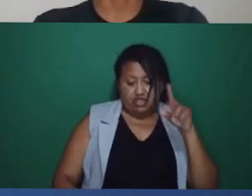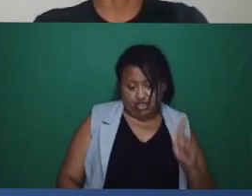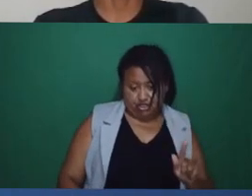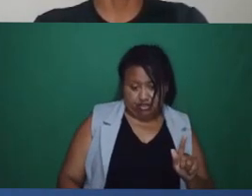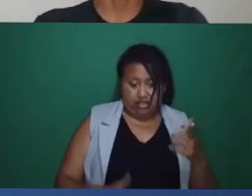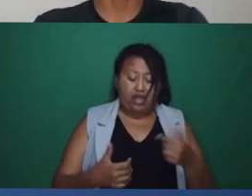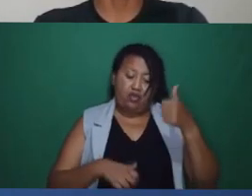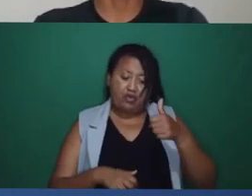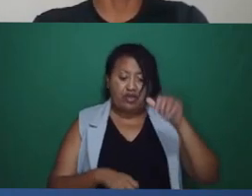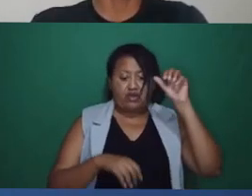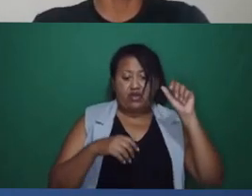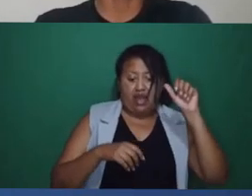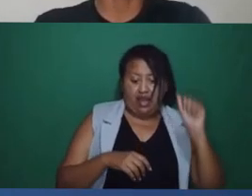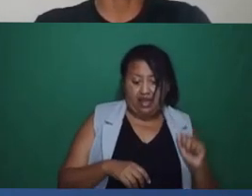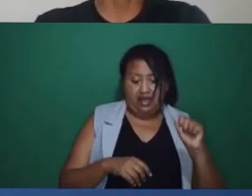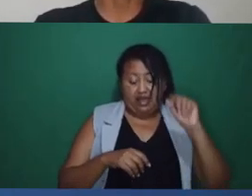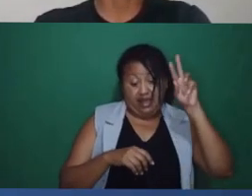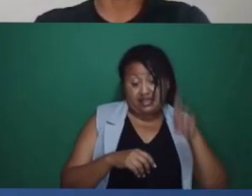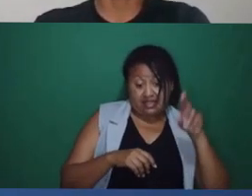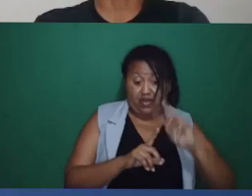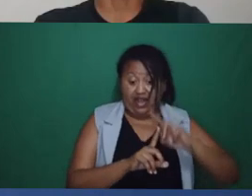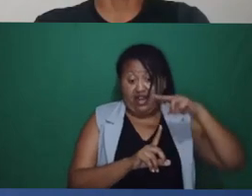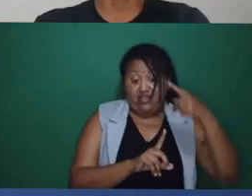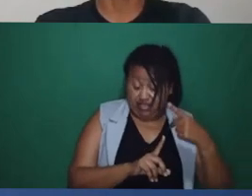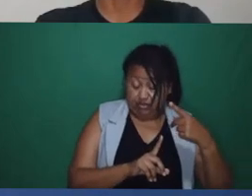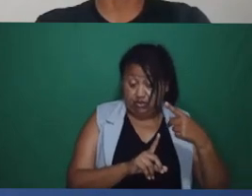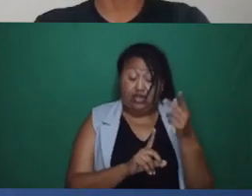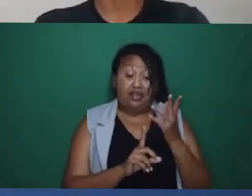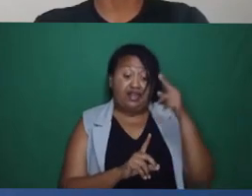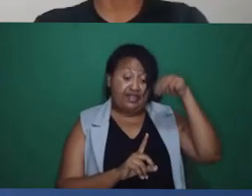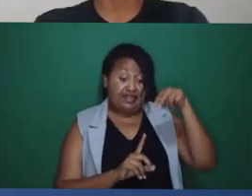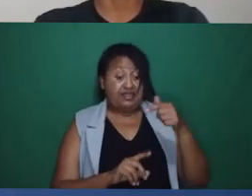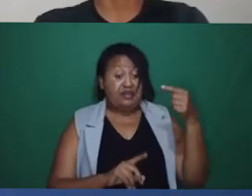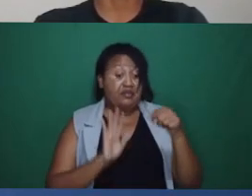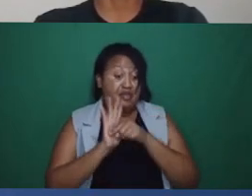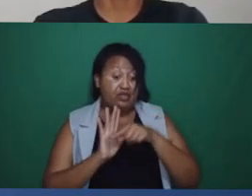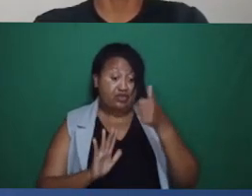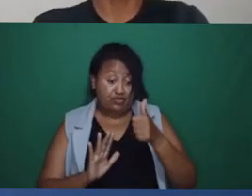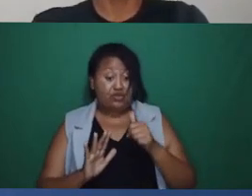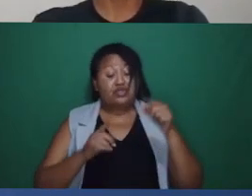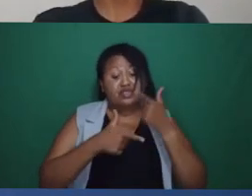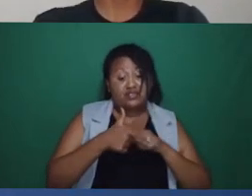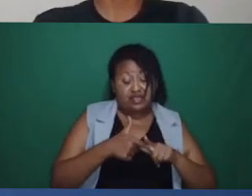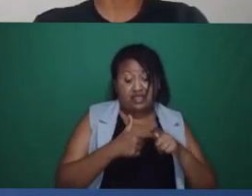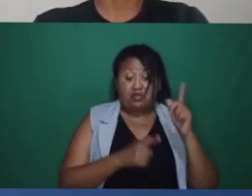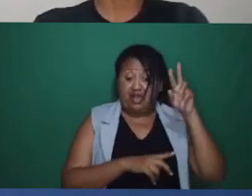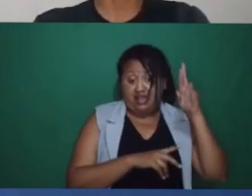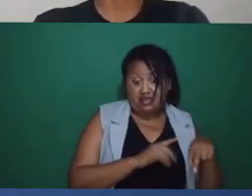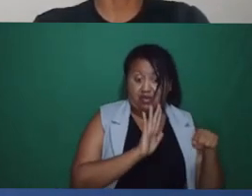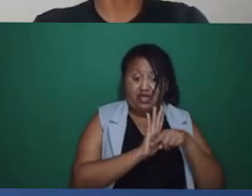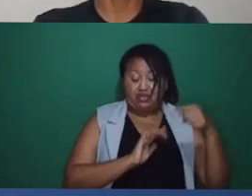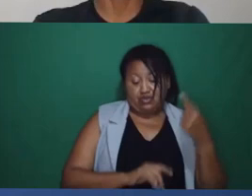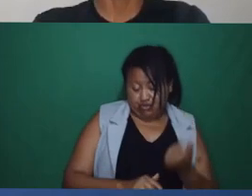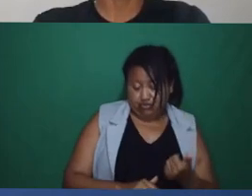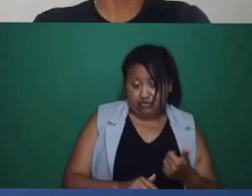o primeiro termo vezes a razão elevado a n - 1 / 1 usando a fórmula de